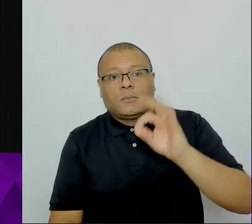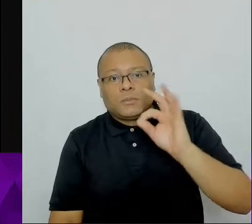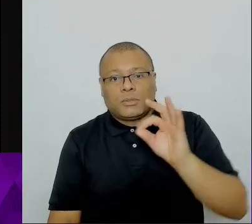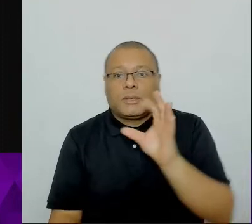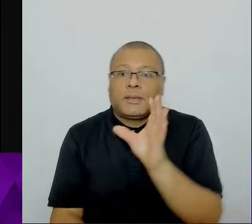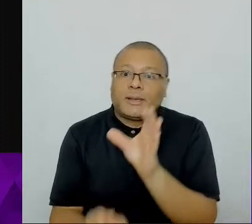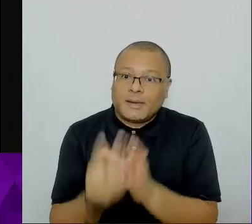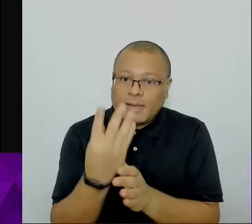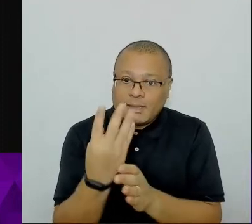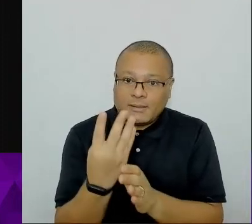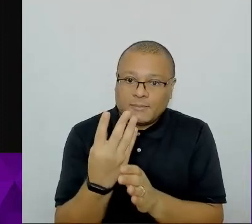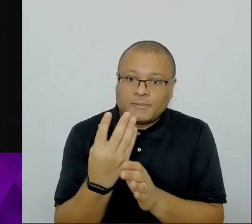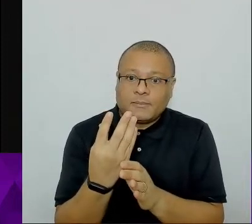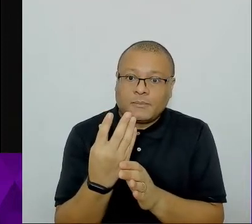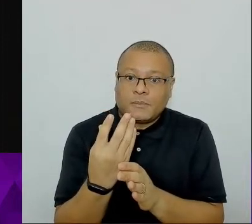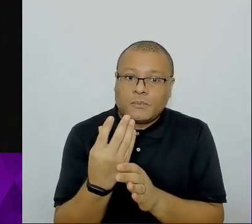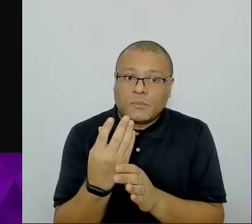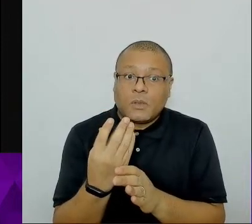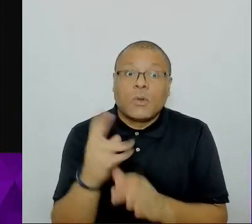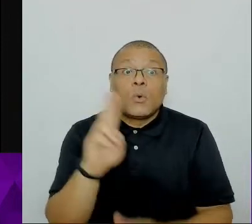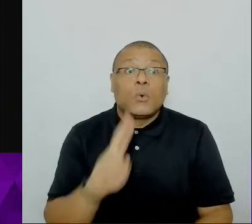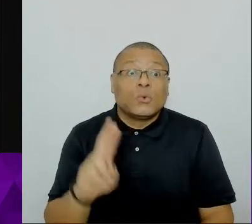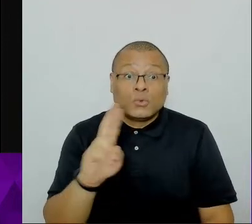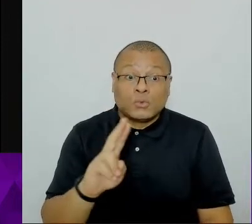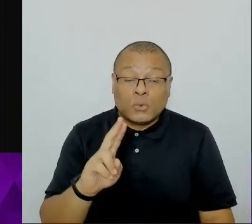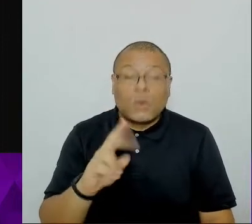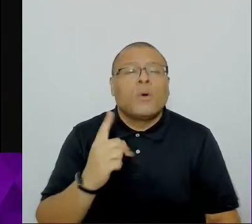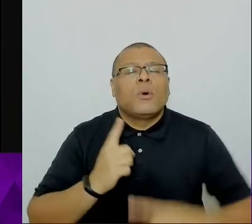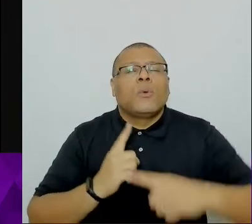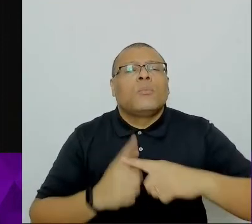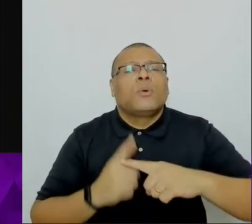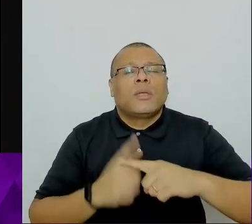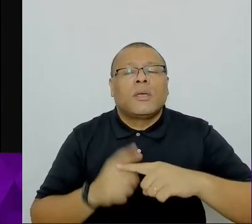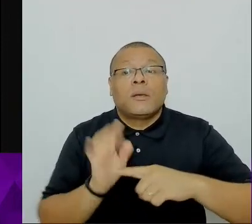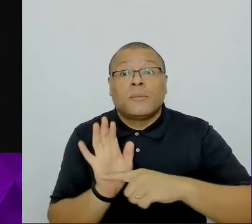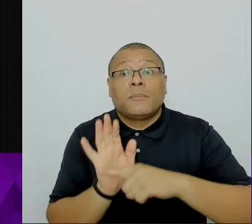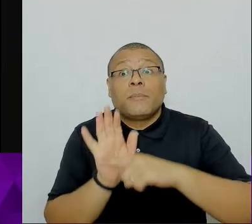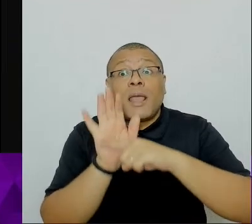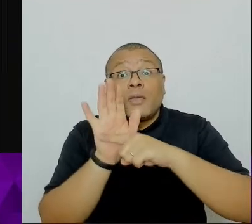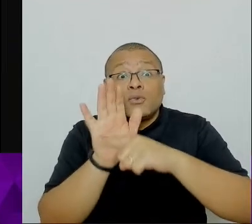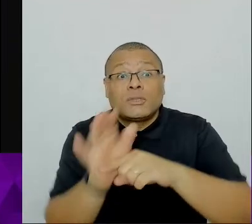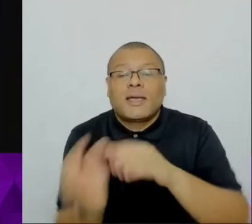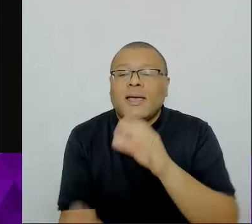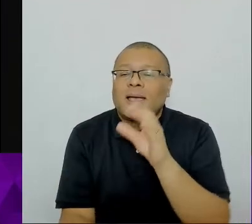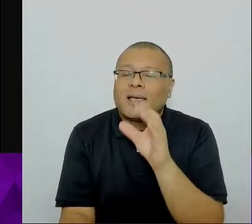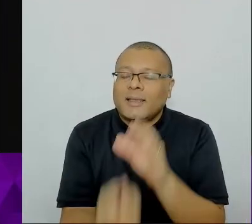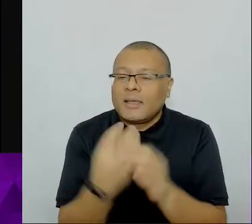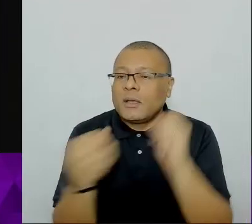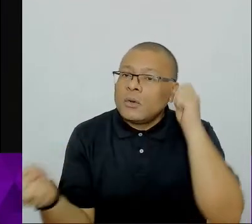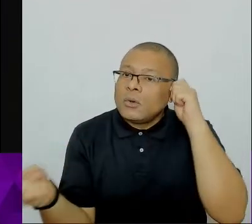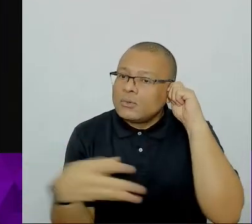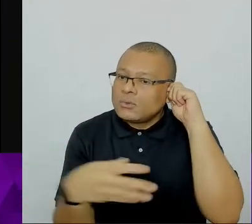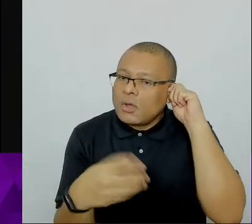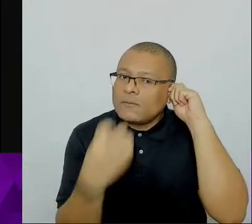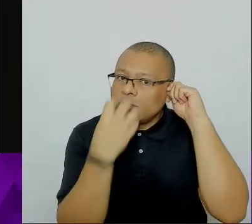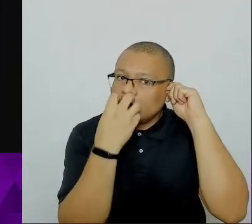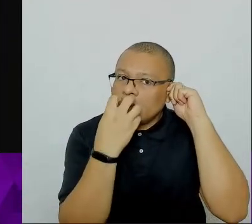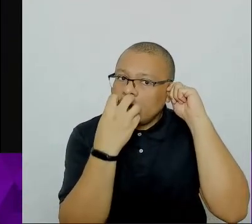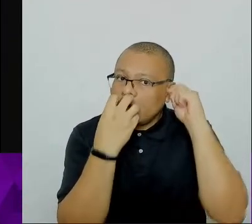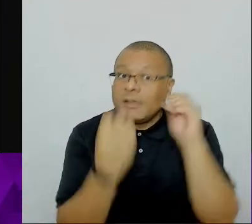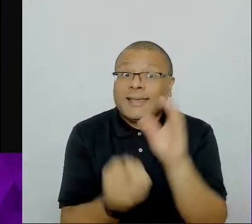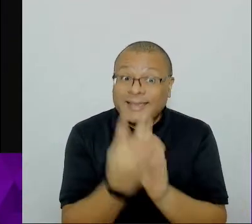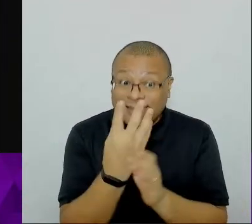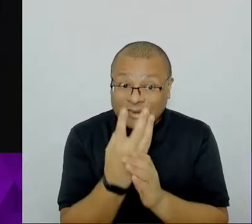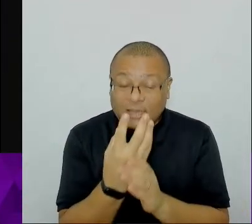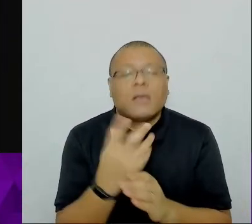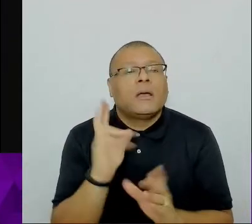e update, a gente usa o post para criar, porque o post serve para isso, né? Ele cria novos cães. Se a gente conseguiu criar o cão, a gente retorna o